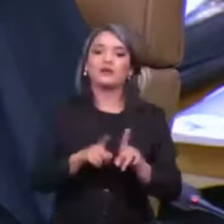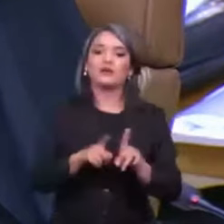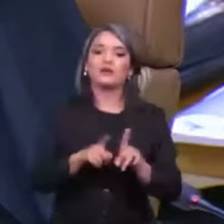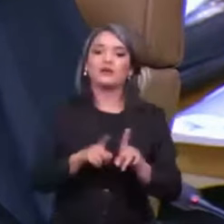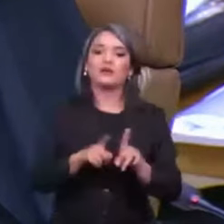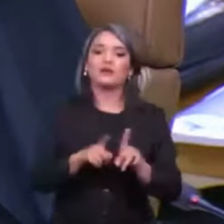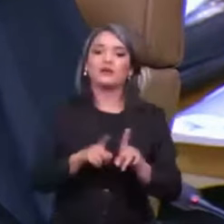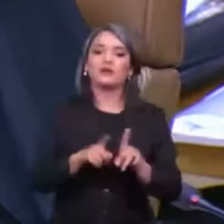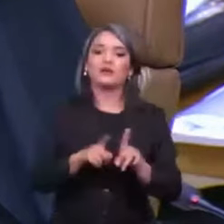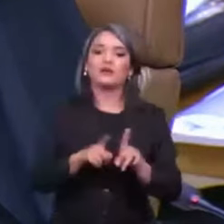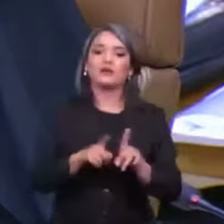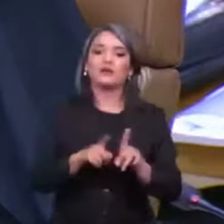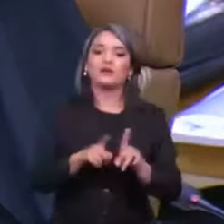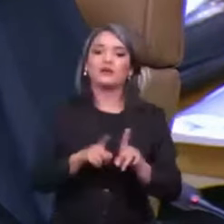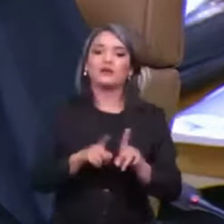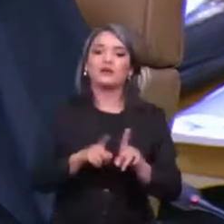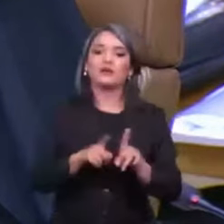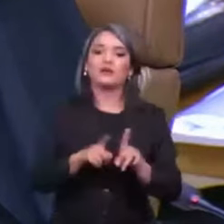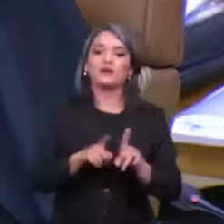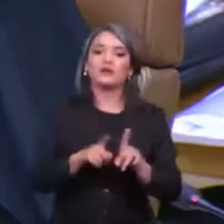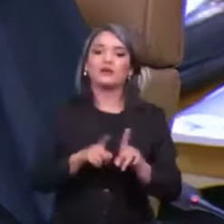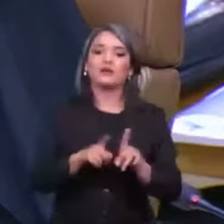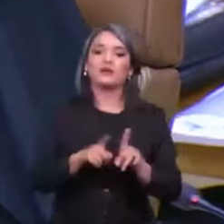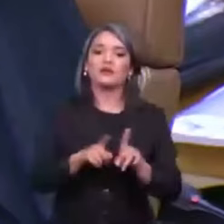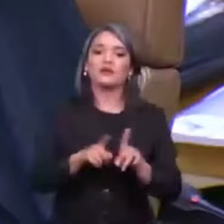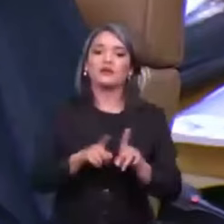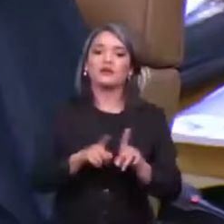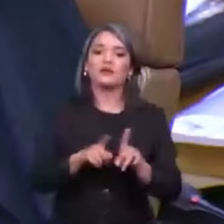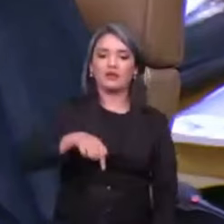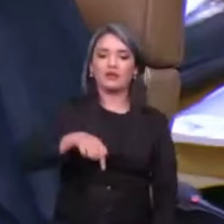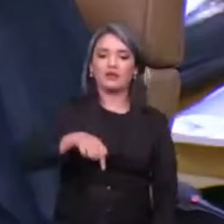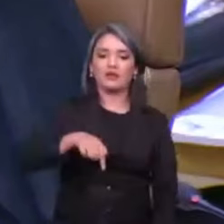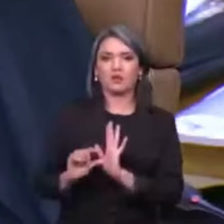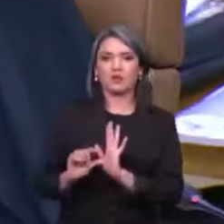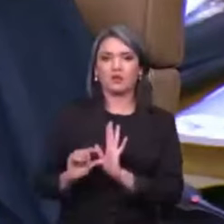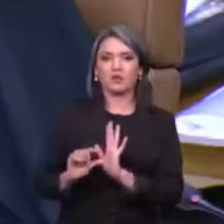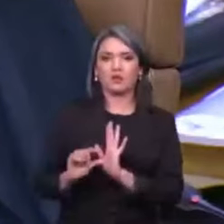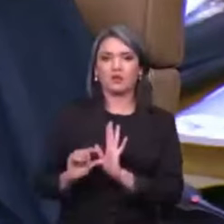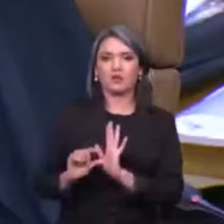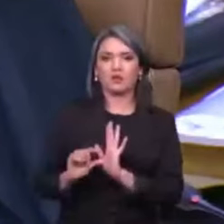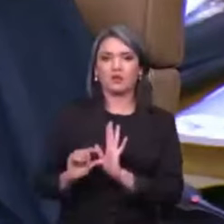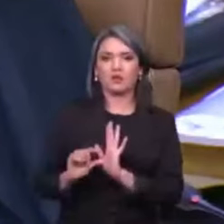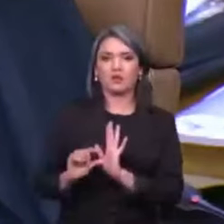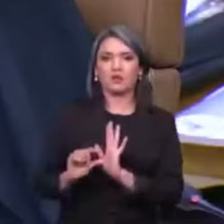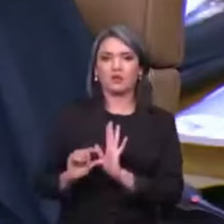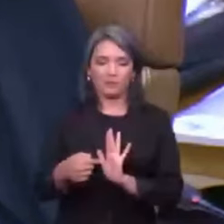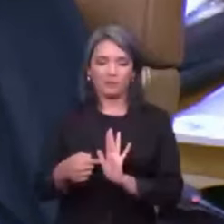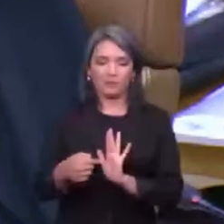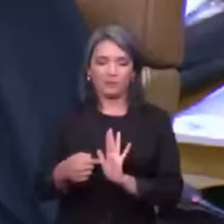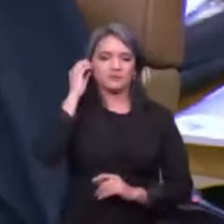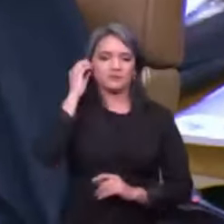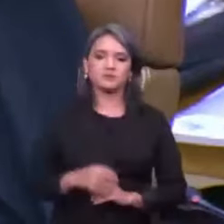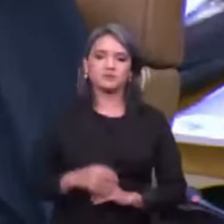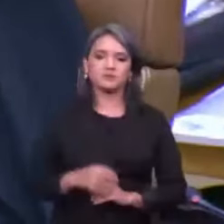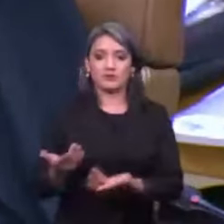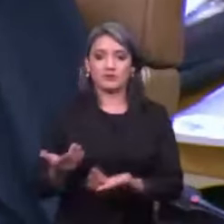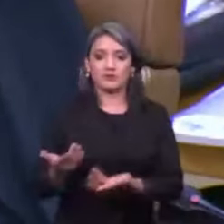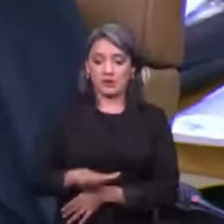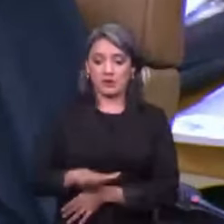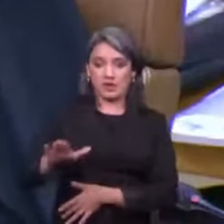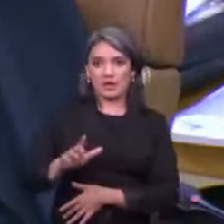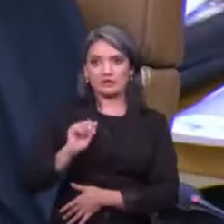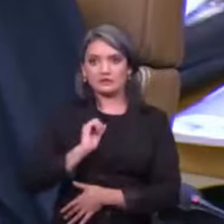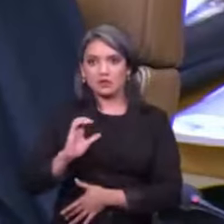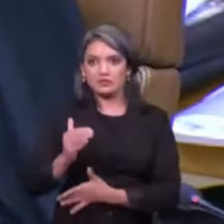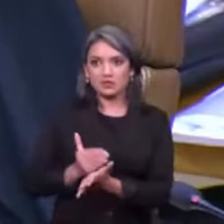Consciente intelectual, fator que mede a inteligência com base em resultados de testes específicos. Iniciar o consumo da maconha na infância ou